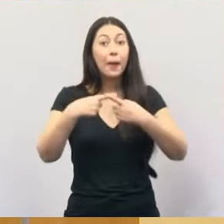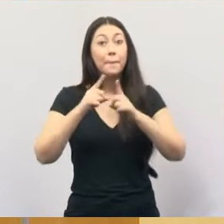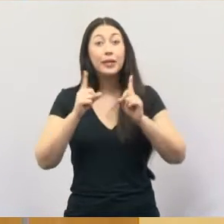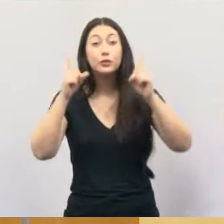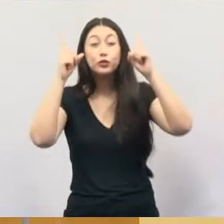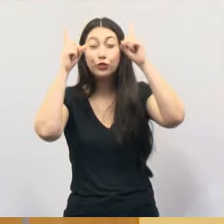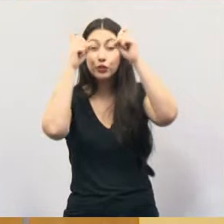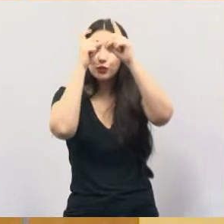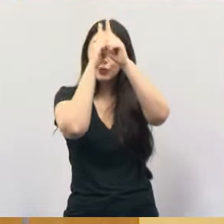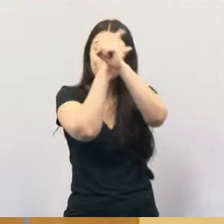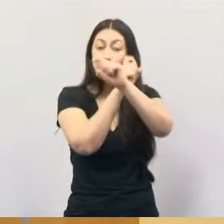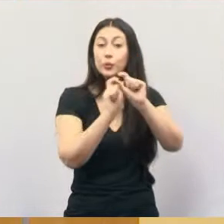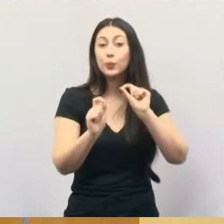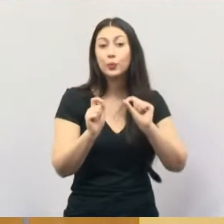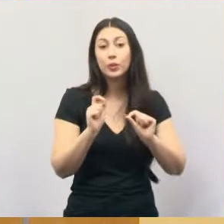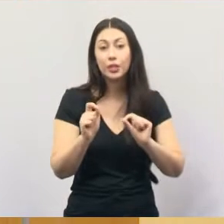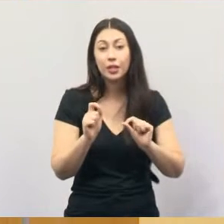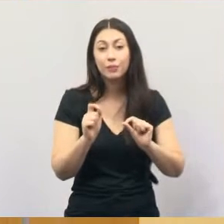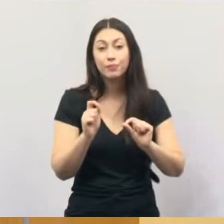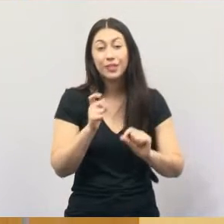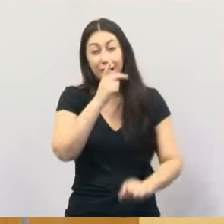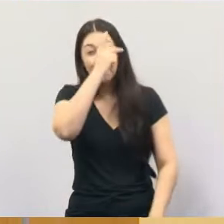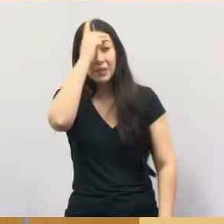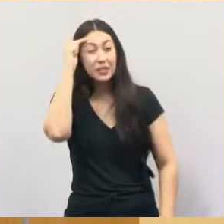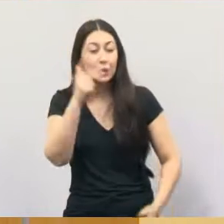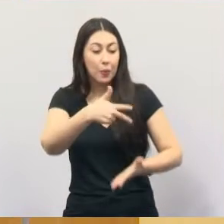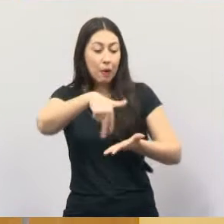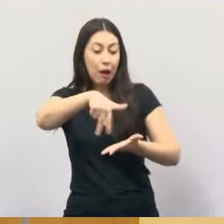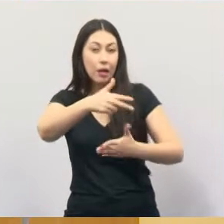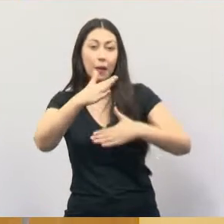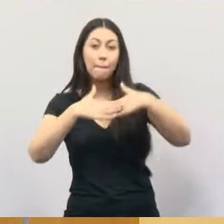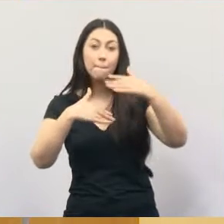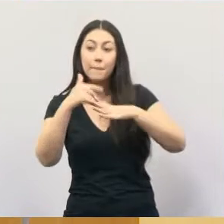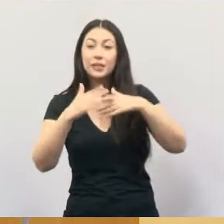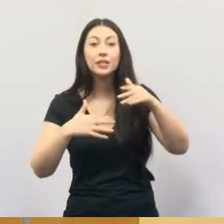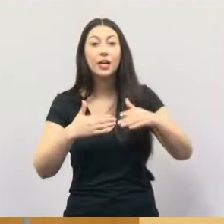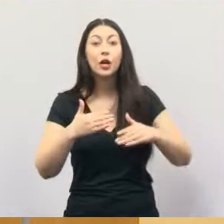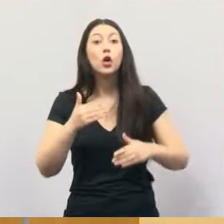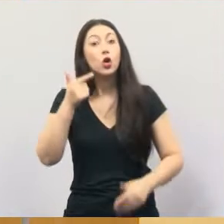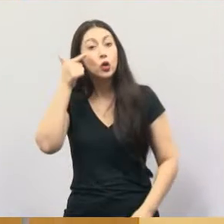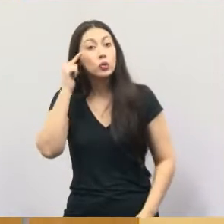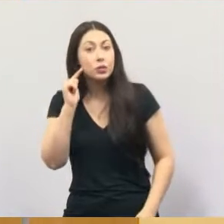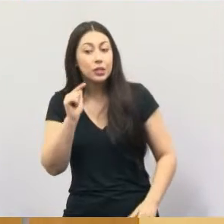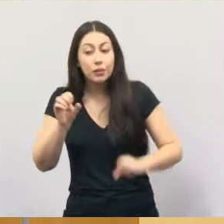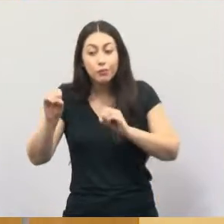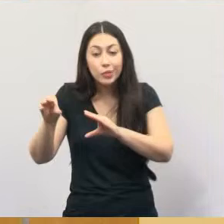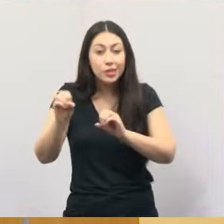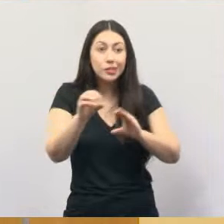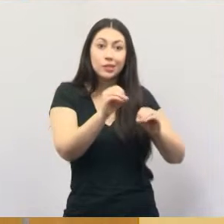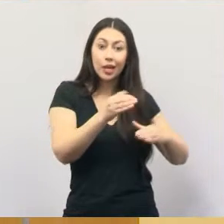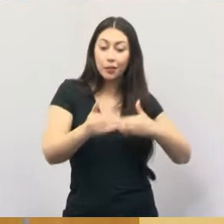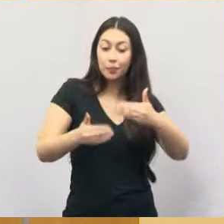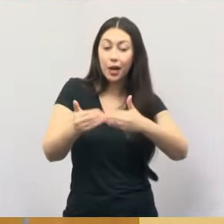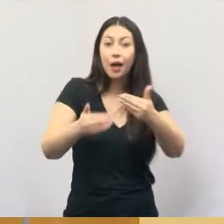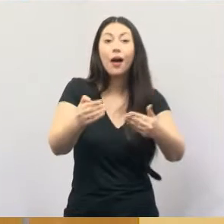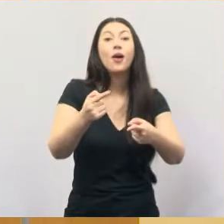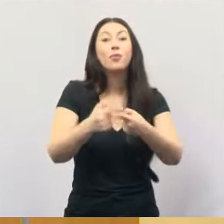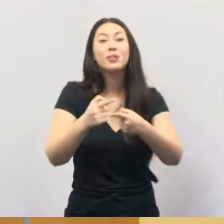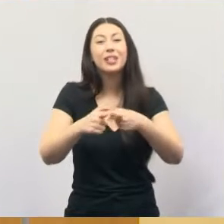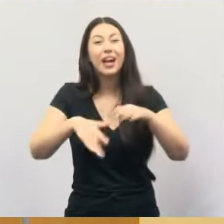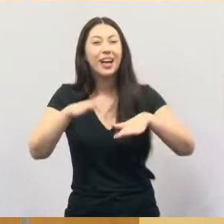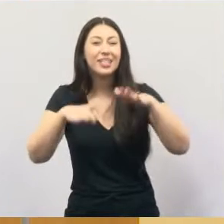difícil é aqueles que praticam essa dança passar para as gerações futuras, né? Porque há muitas vezes